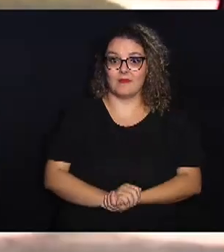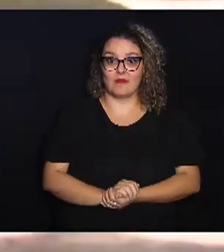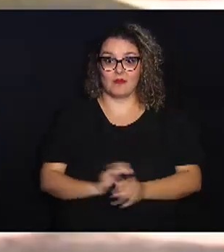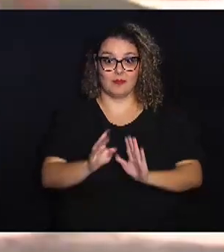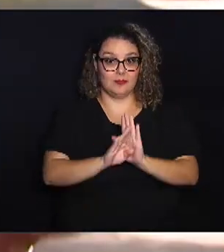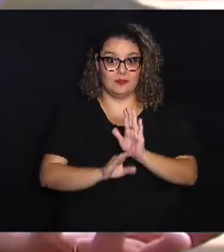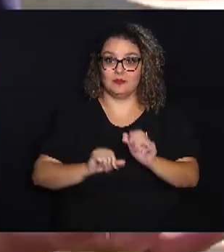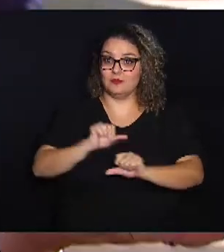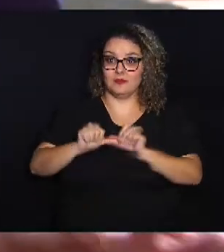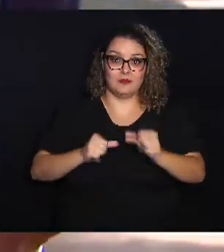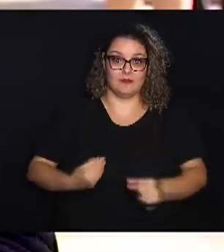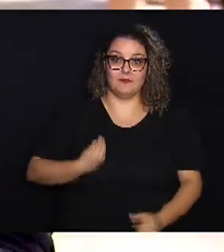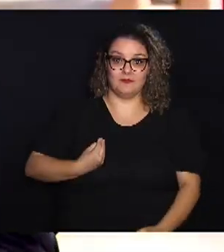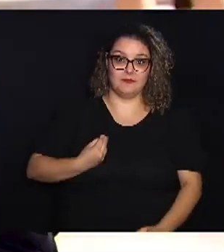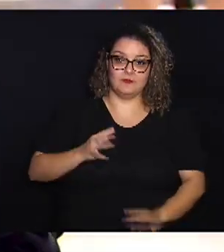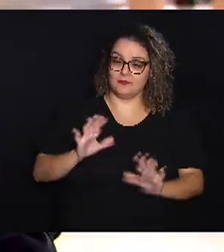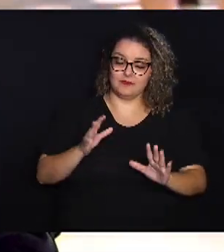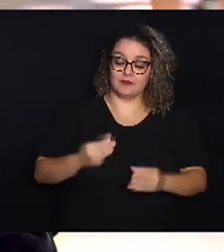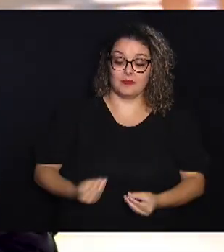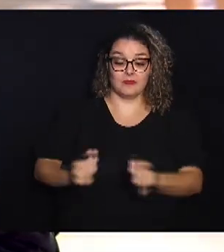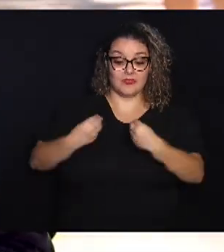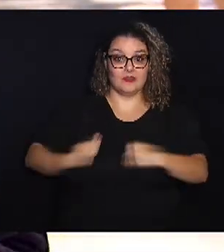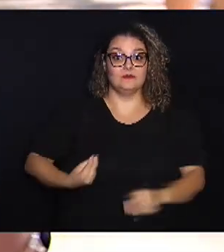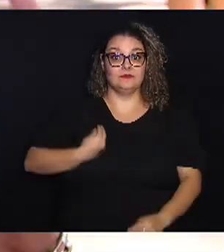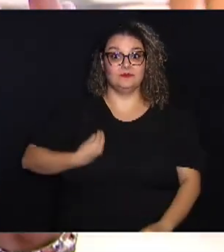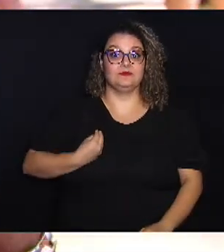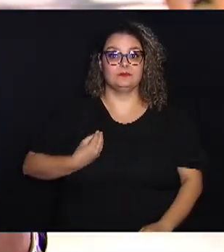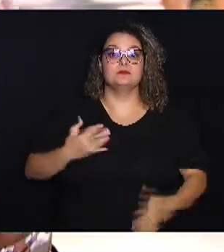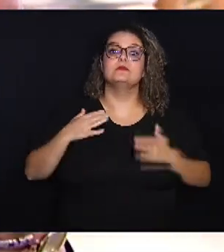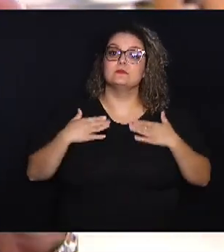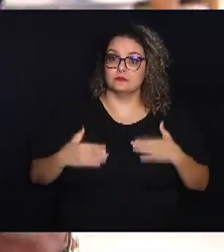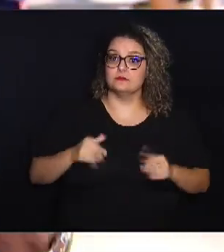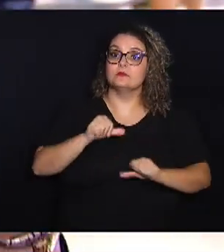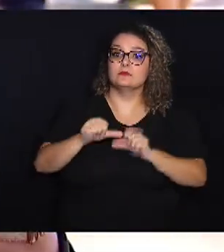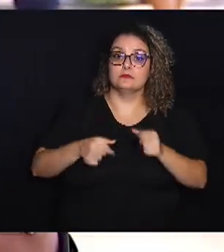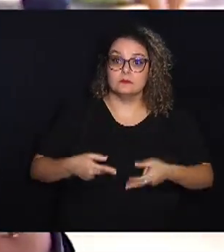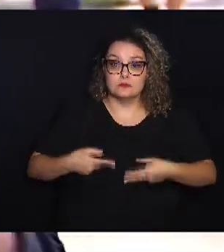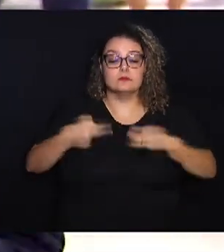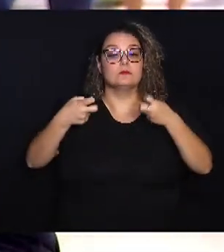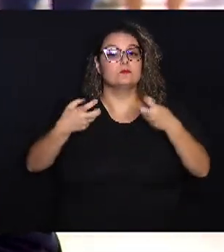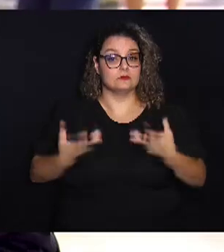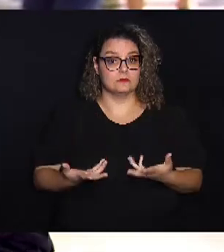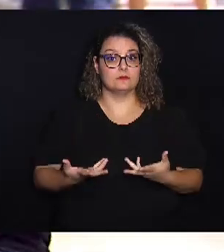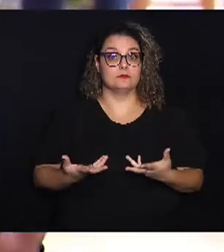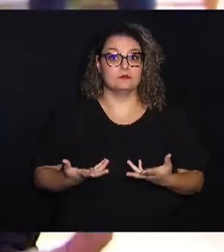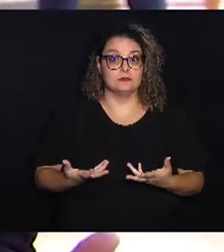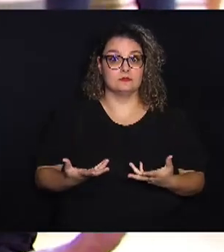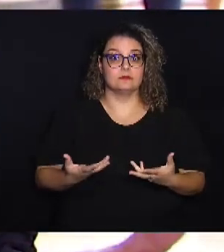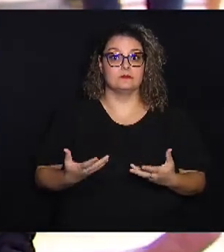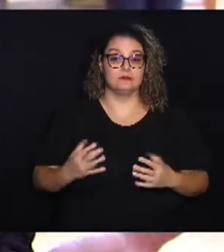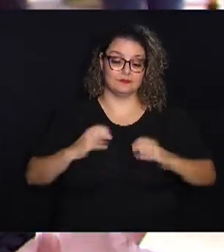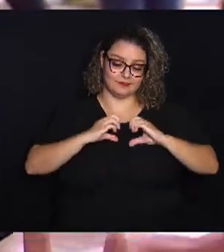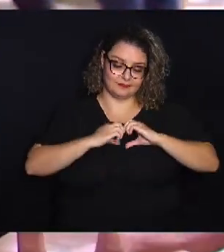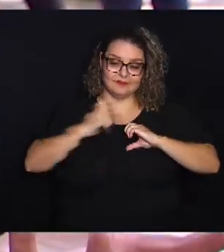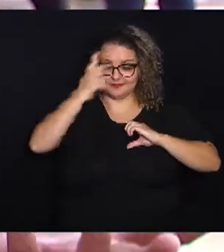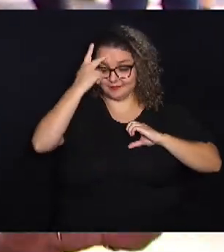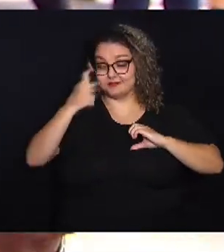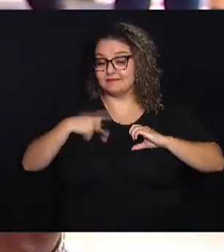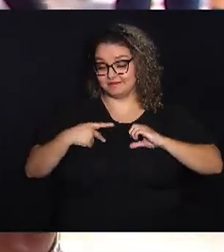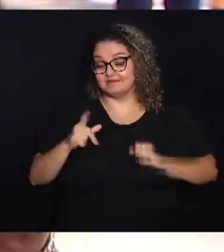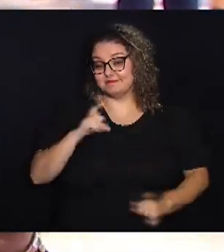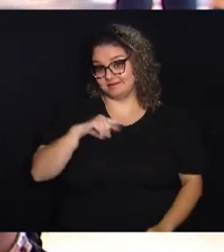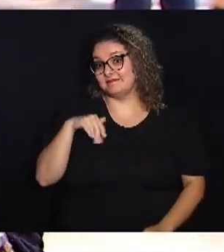minha vida, ele me trouxe a vida de volta. Fisicamente, eu mudei, percebi que eu mudei, eu estou me amando mais, tenho amor próprio,